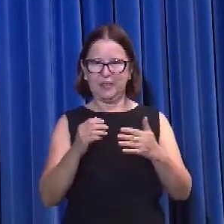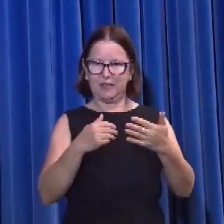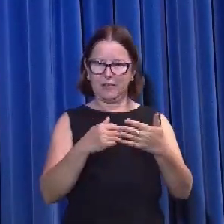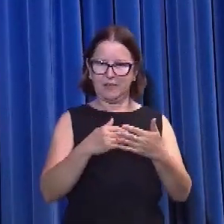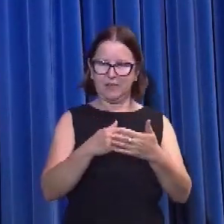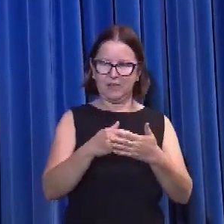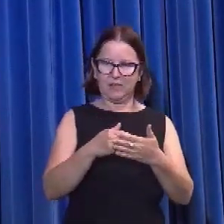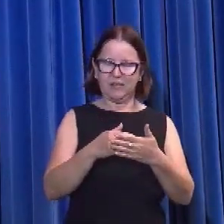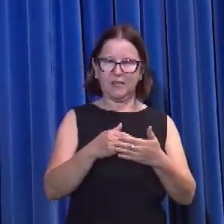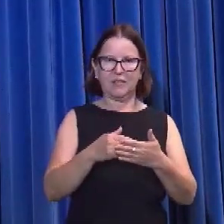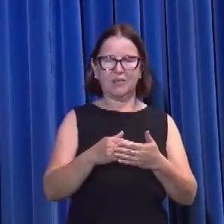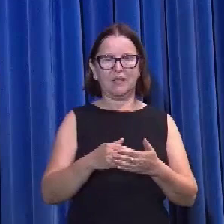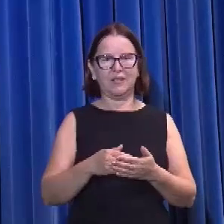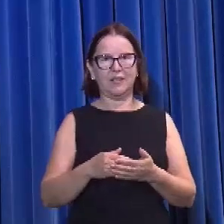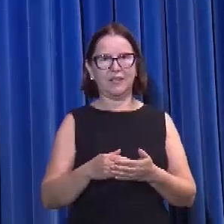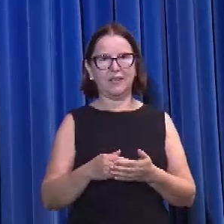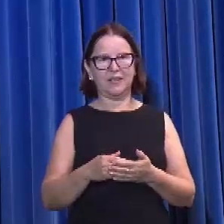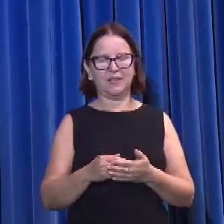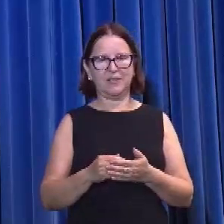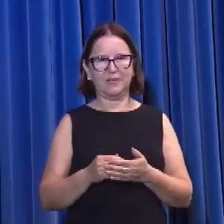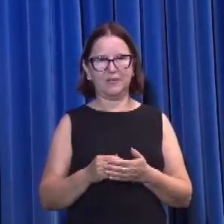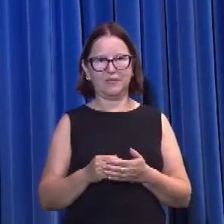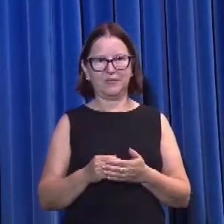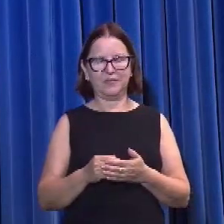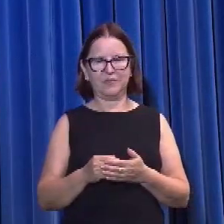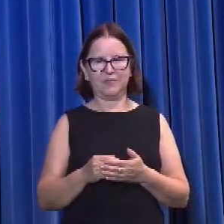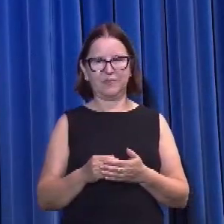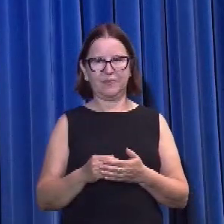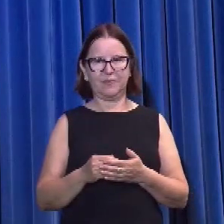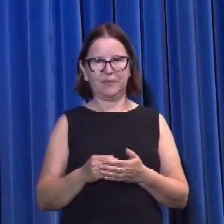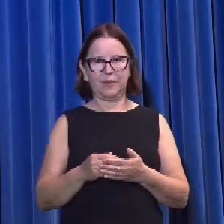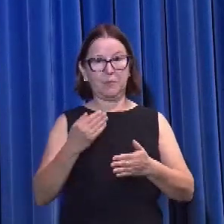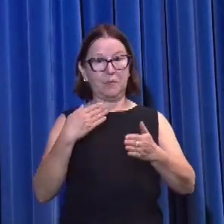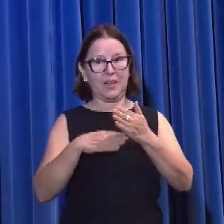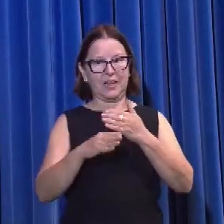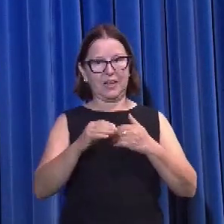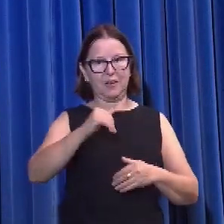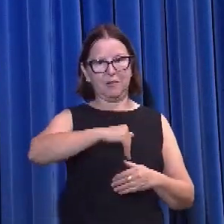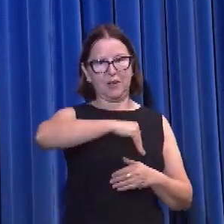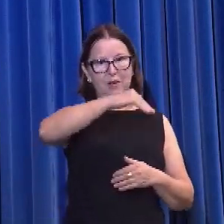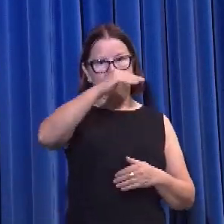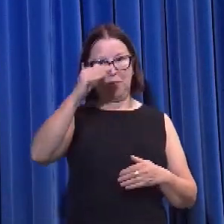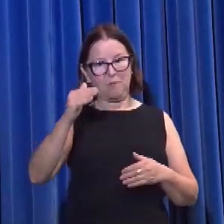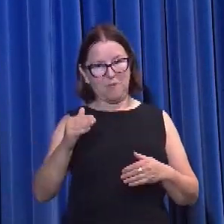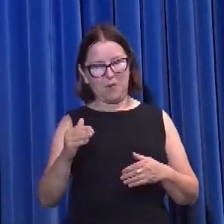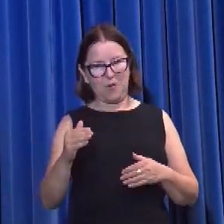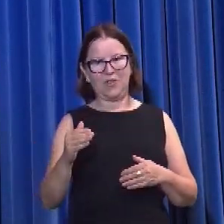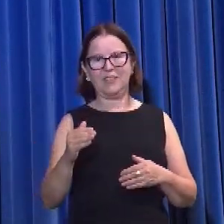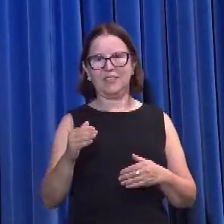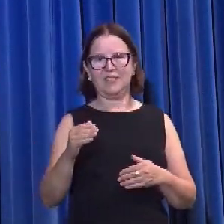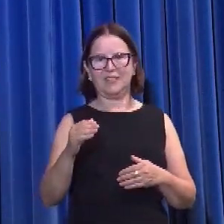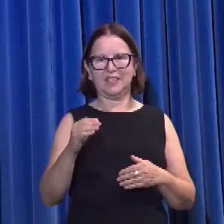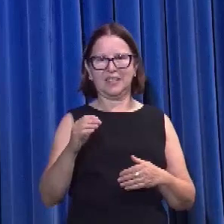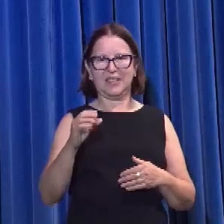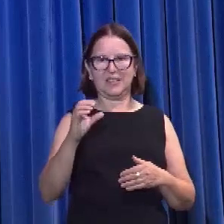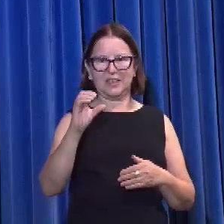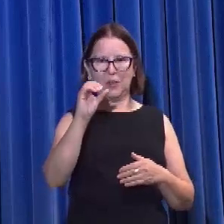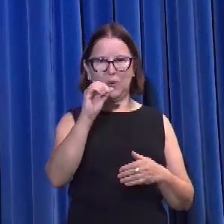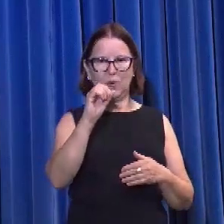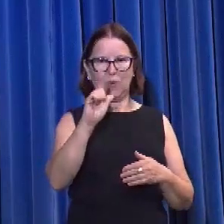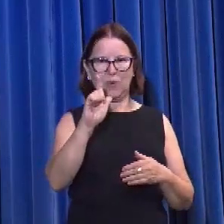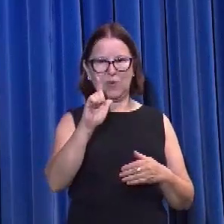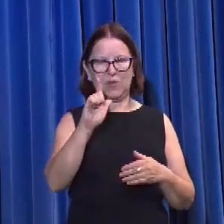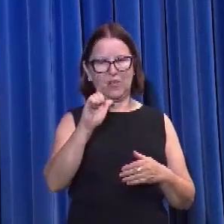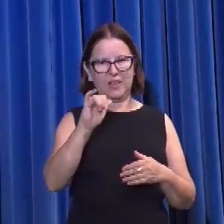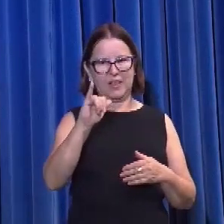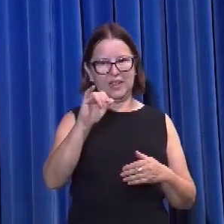estava caminhando do cenáculo para o Monte das Oliveiras, lá para o Getsemane. Ele estava